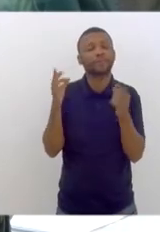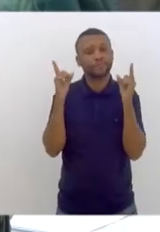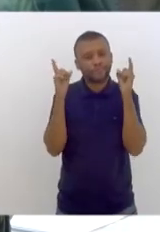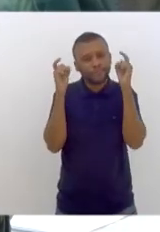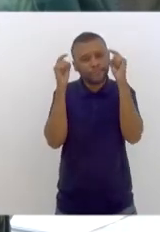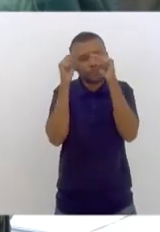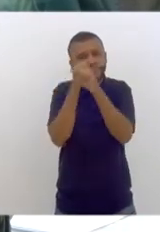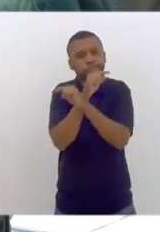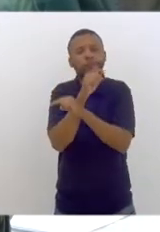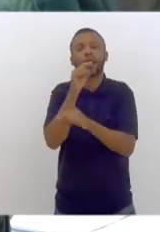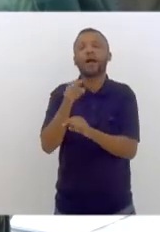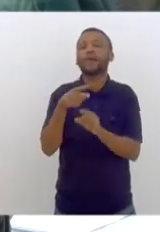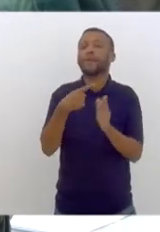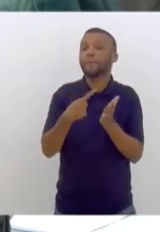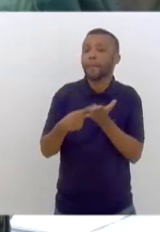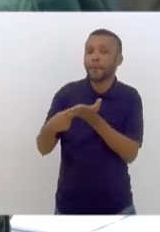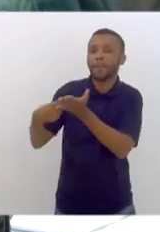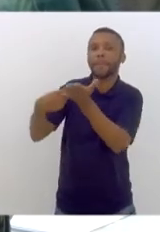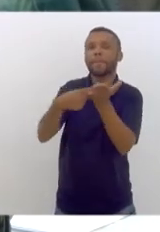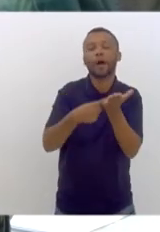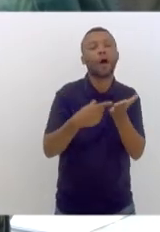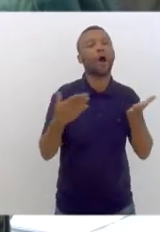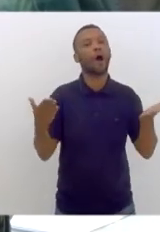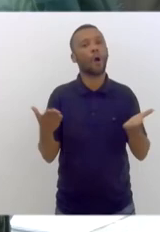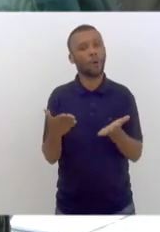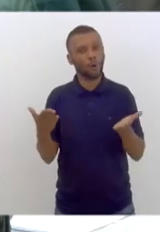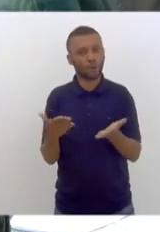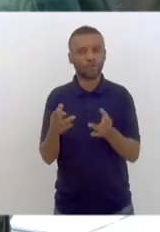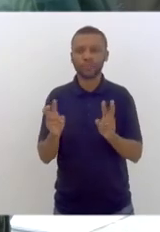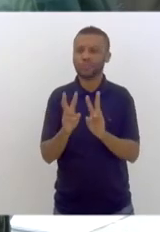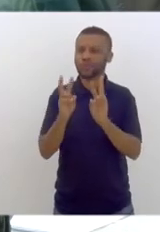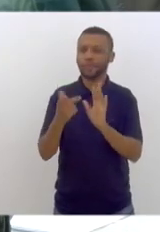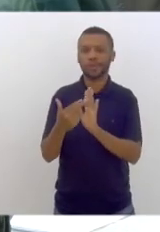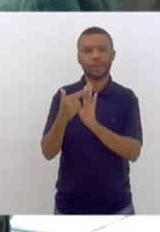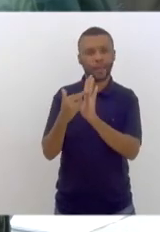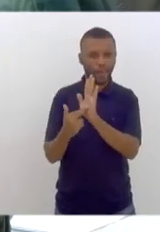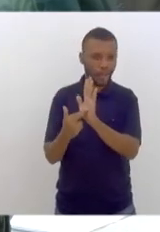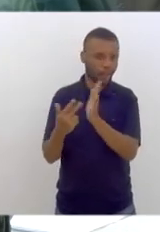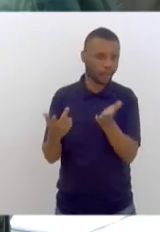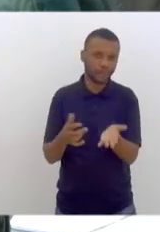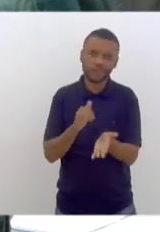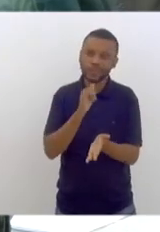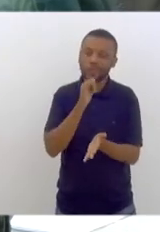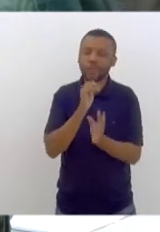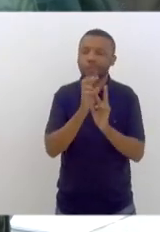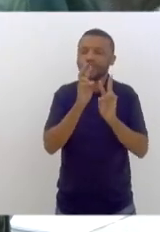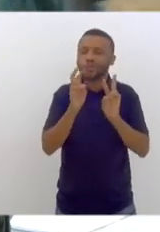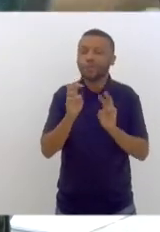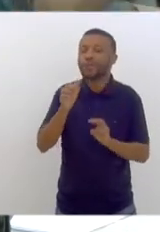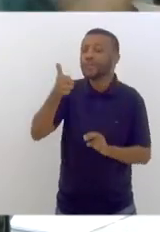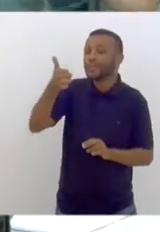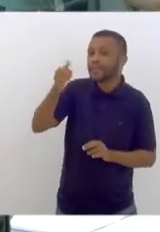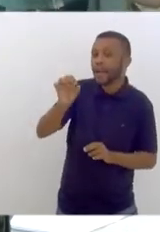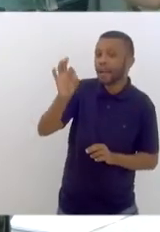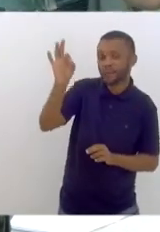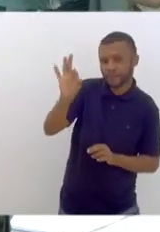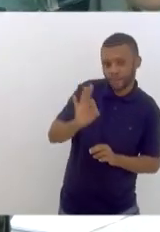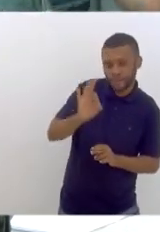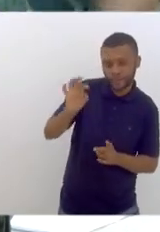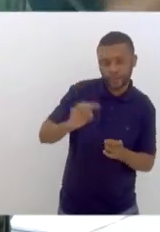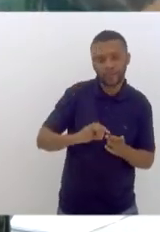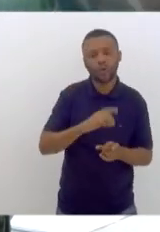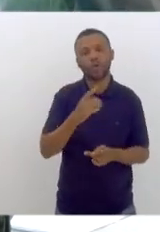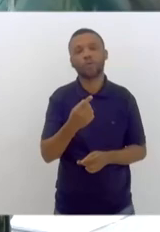era de construir um consenso hoje sobre esses critérios, quer seja em relação aos 10%, quer seja